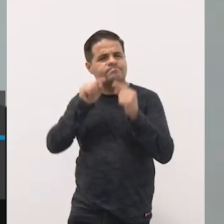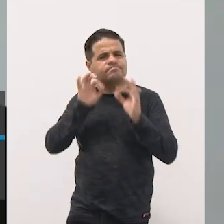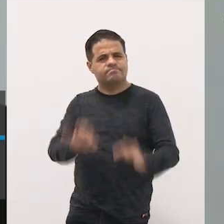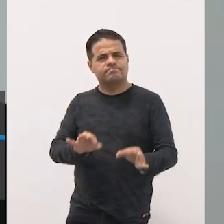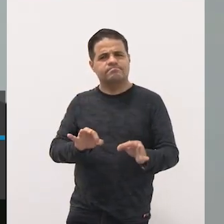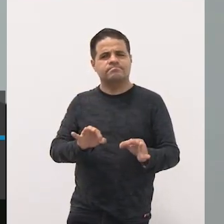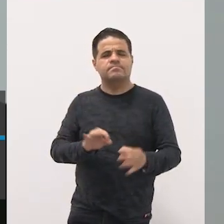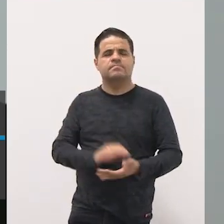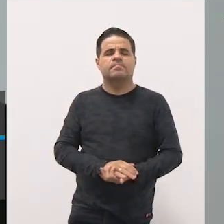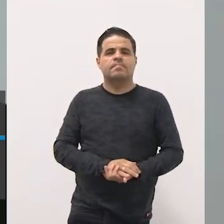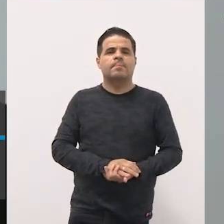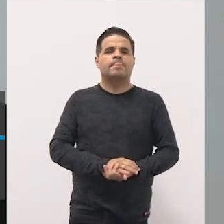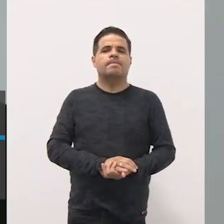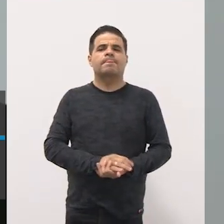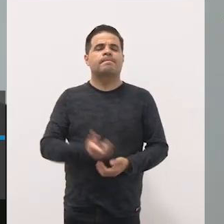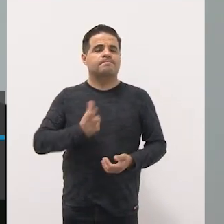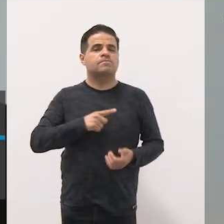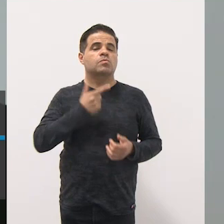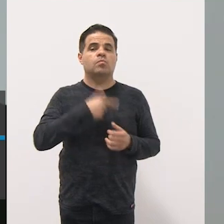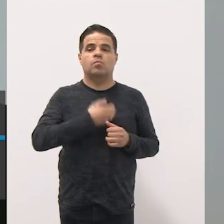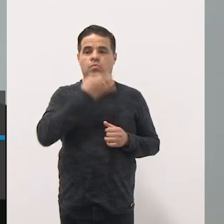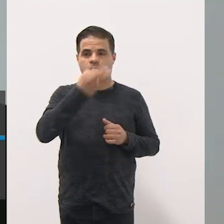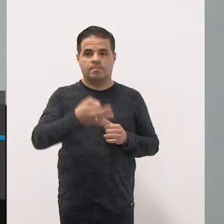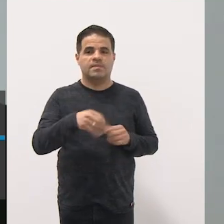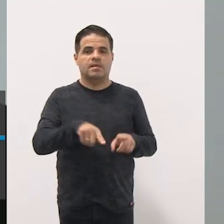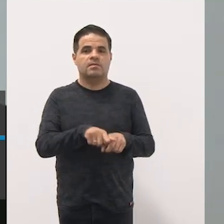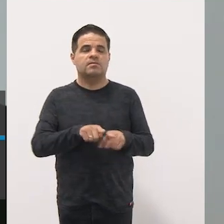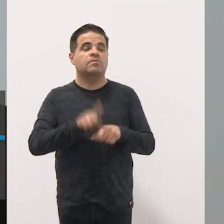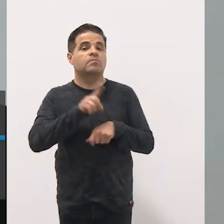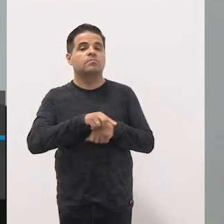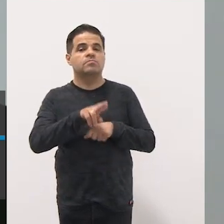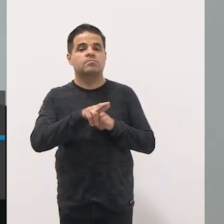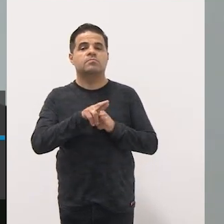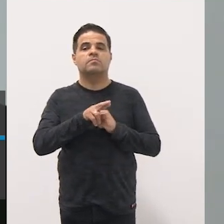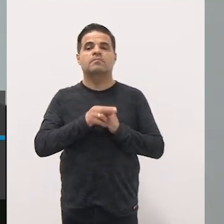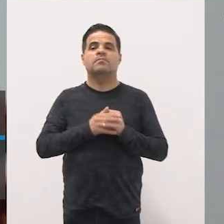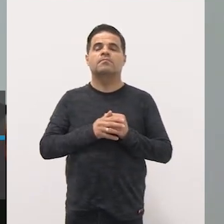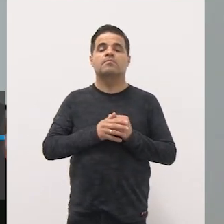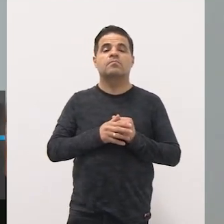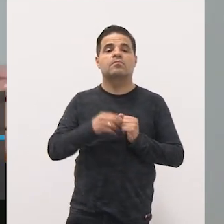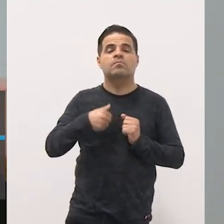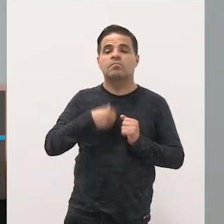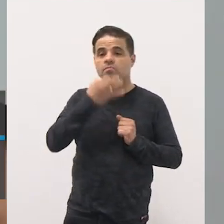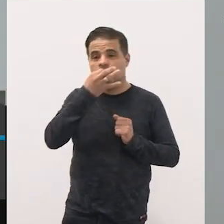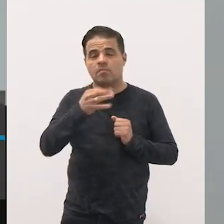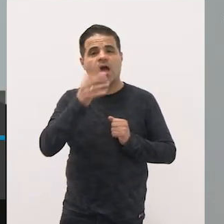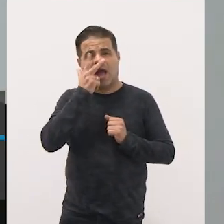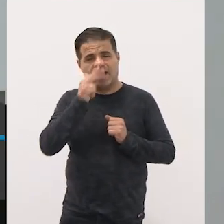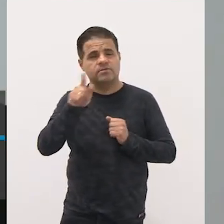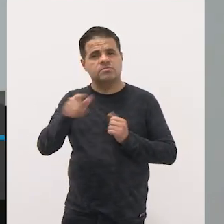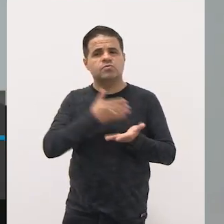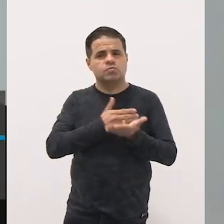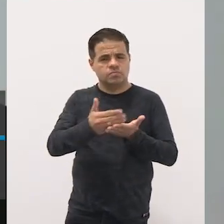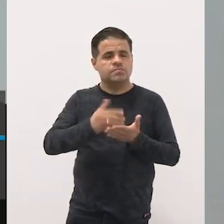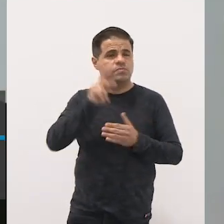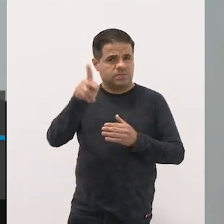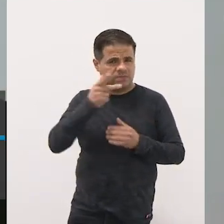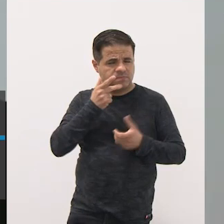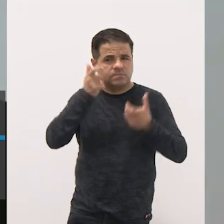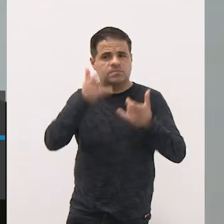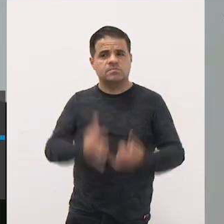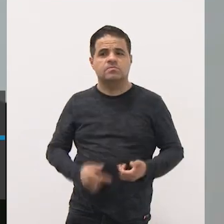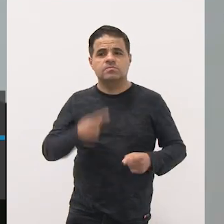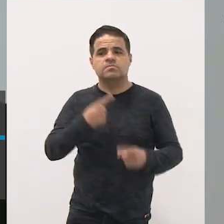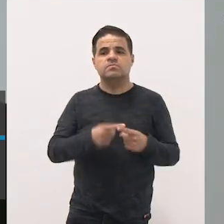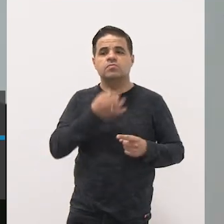né? Tem um outro comentário aqui, doutora, que é assim, eu acho que é lá mais ou menos o começo da sua fala,